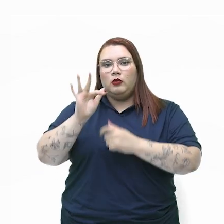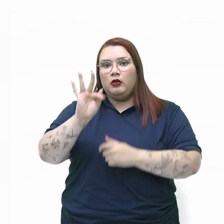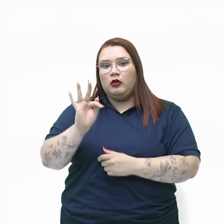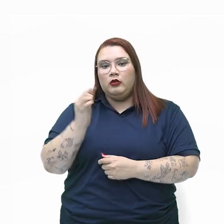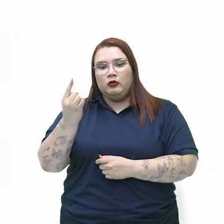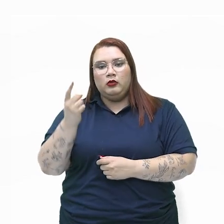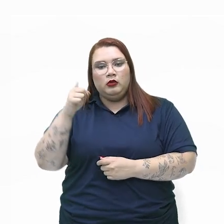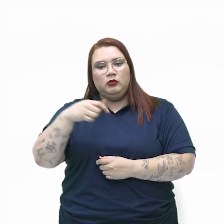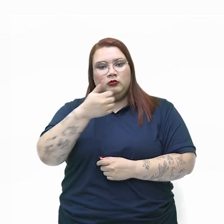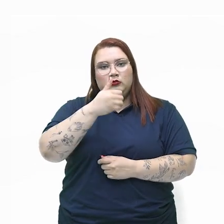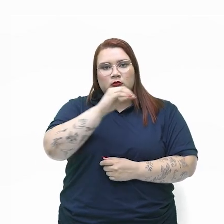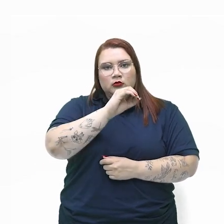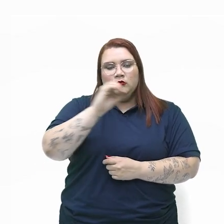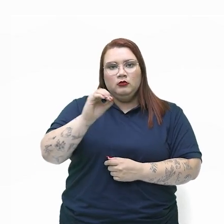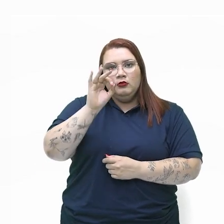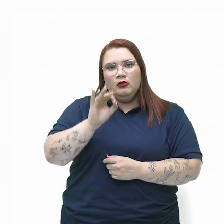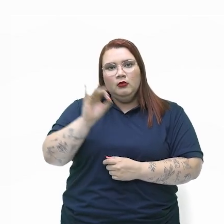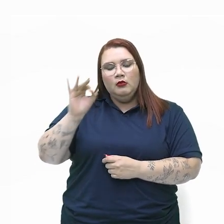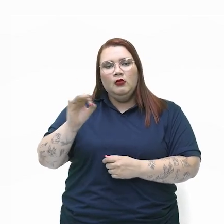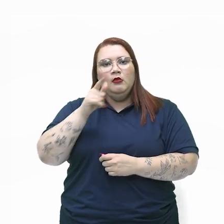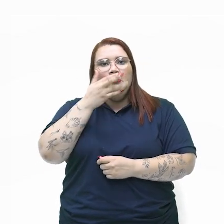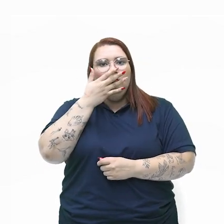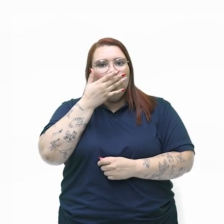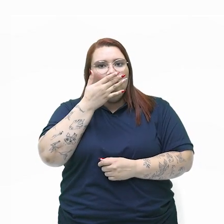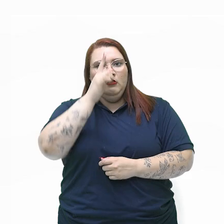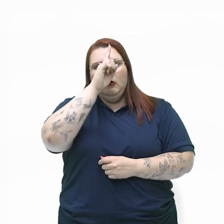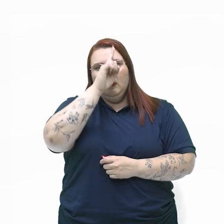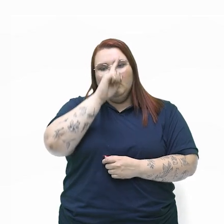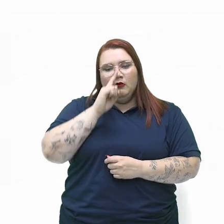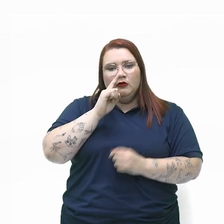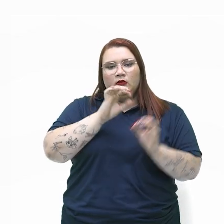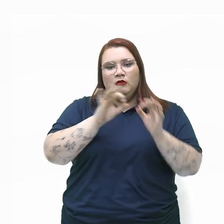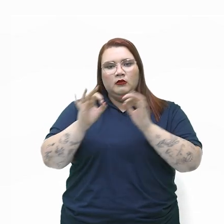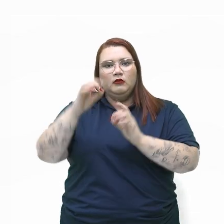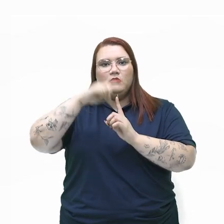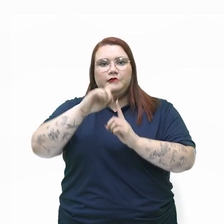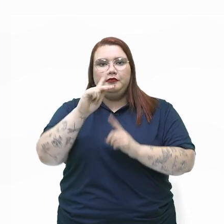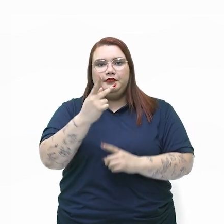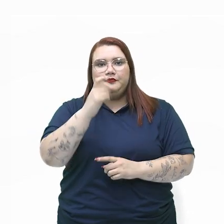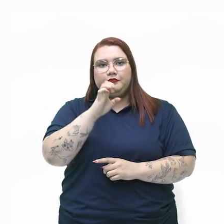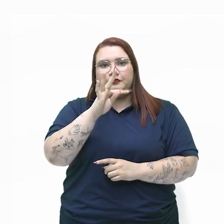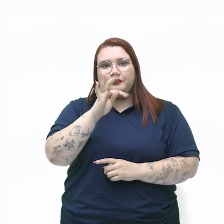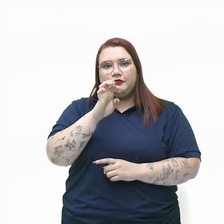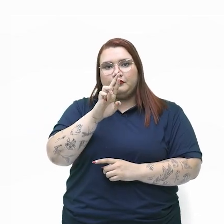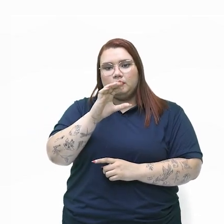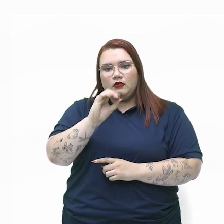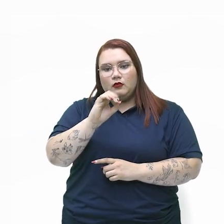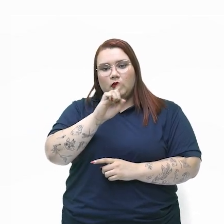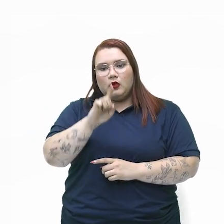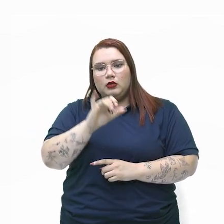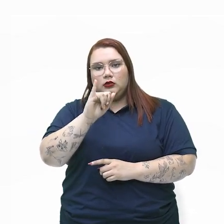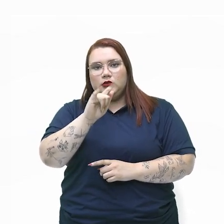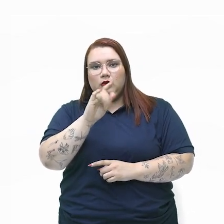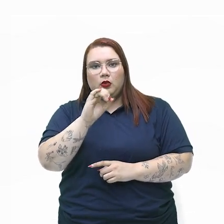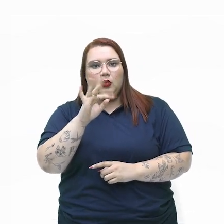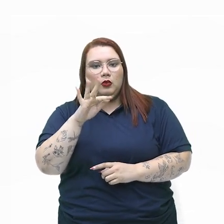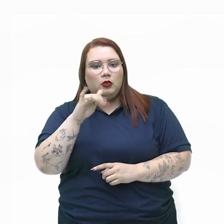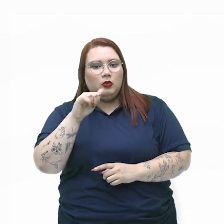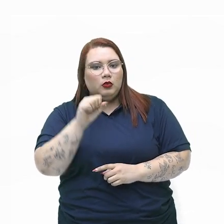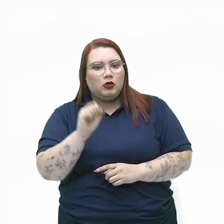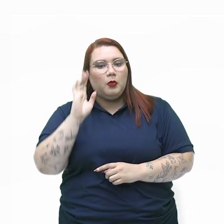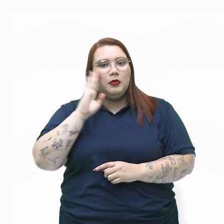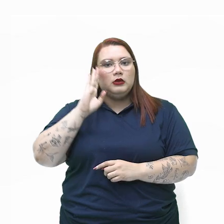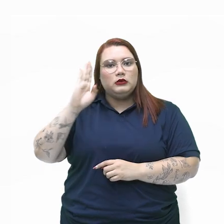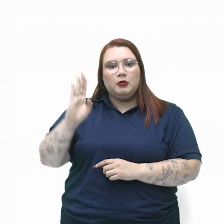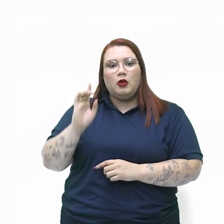observa 100% das ervilhas amarelas heterozigotas. Hétero porque a gente vai observar um dominante